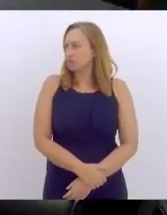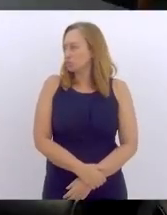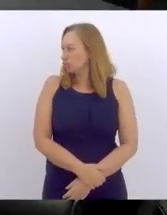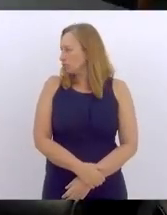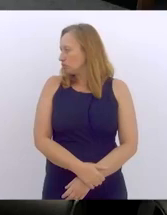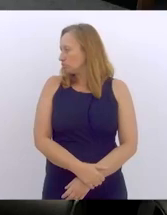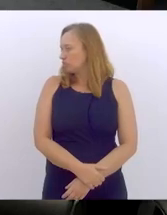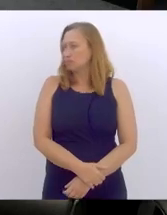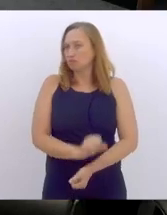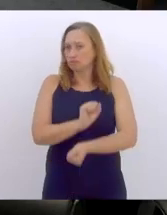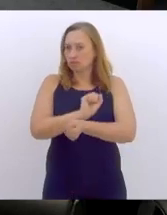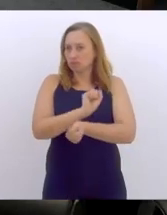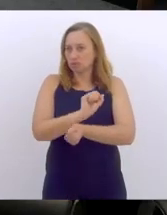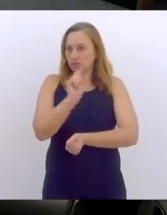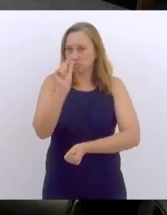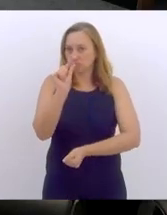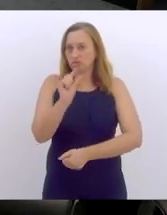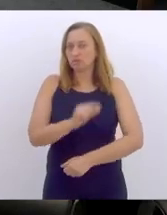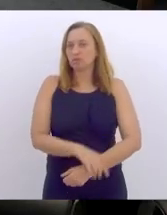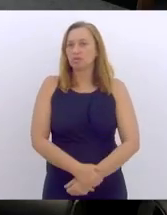Só um minutinho, presidente. Já.